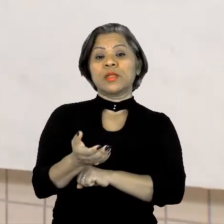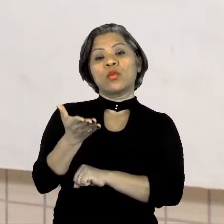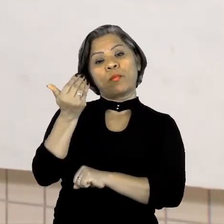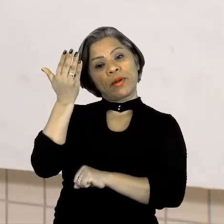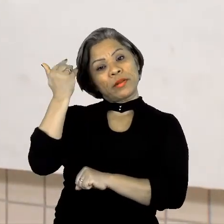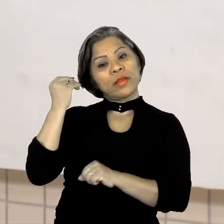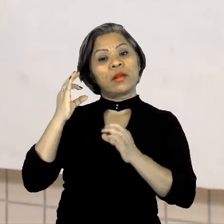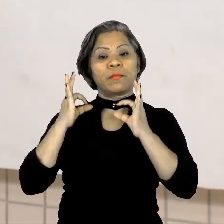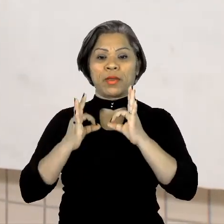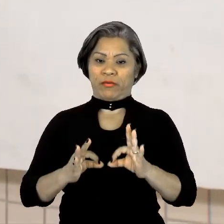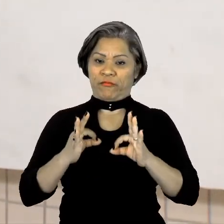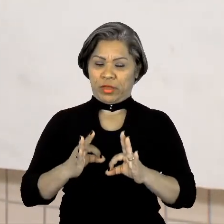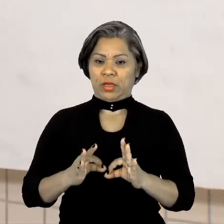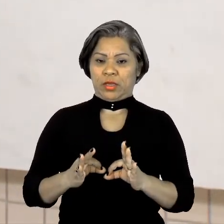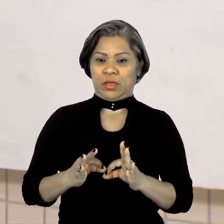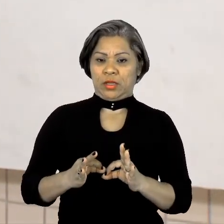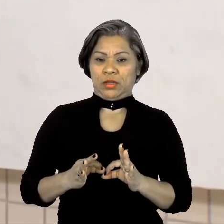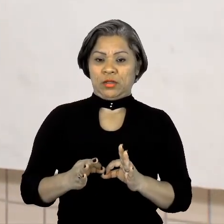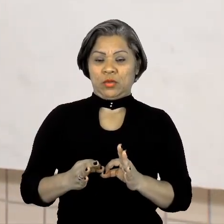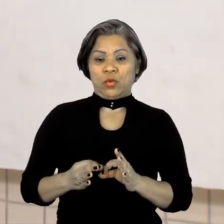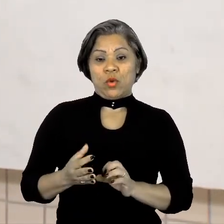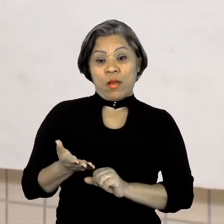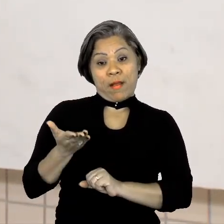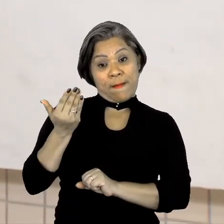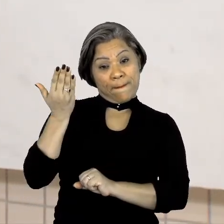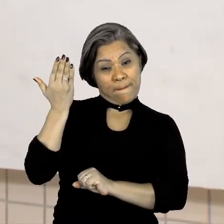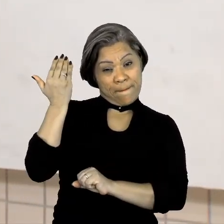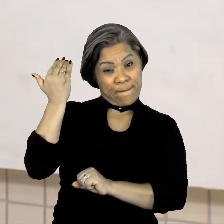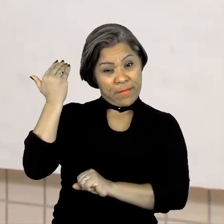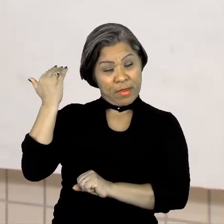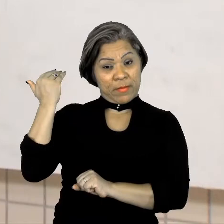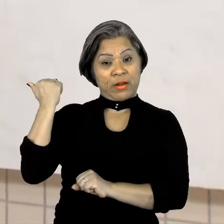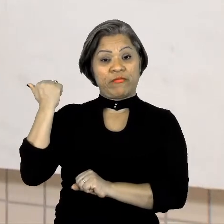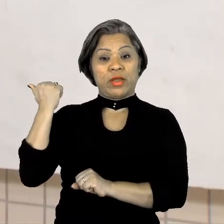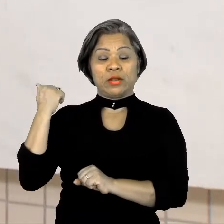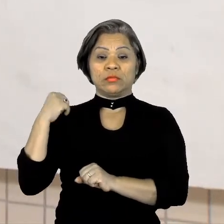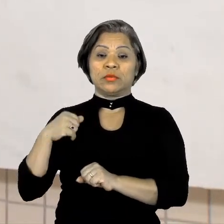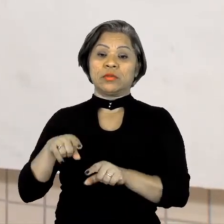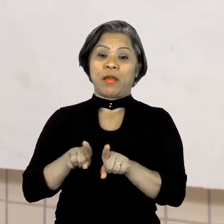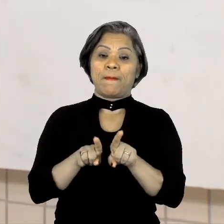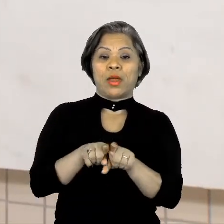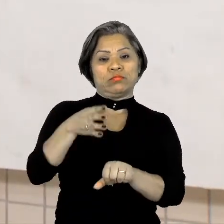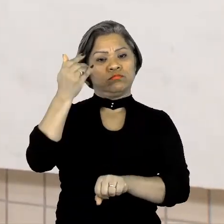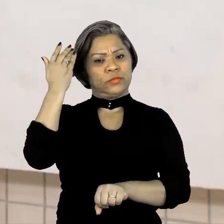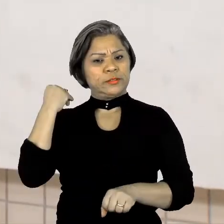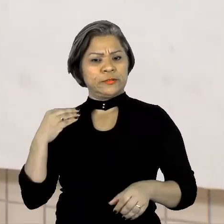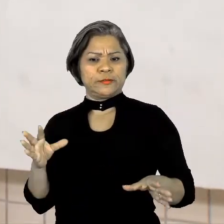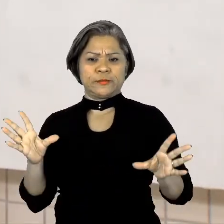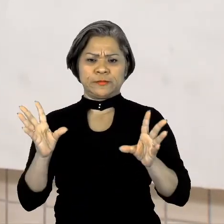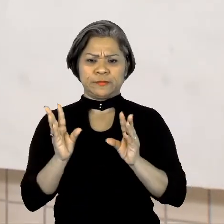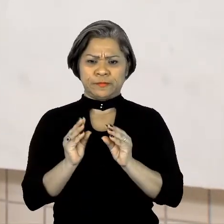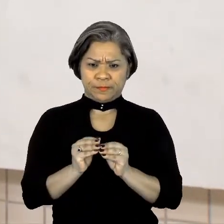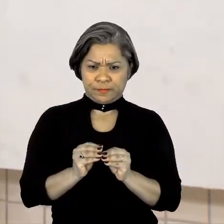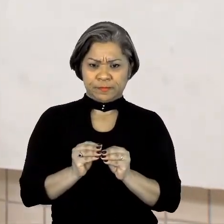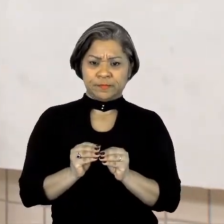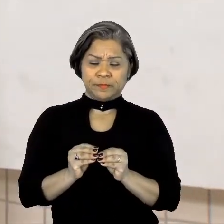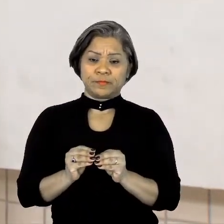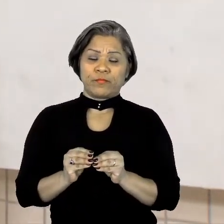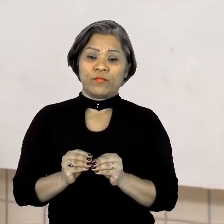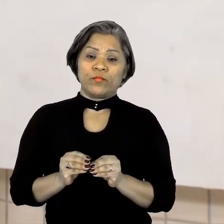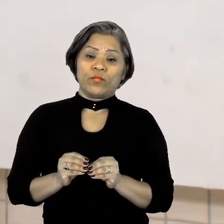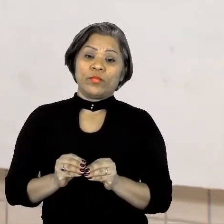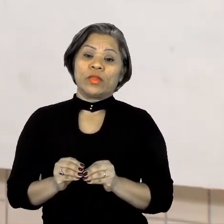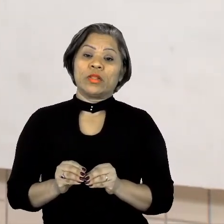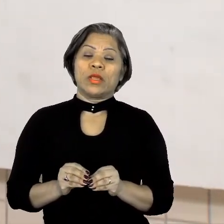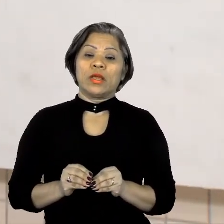Perfeito, imperfeito ou mais que perfeito. Lembrando que pretérito perfeito é uma ação concluída, o